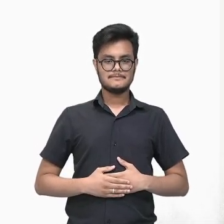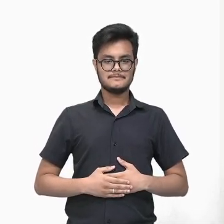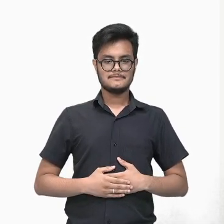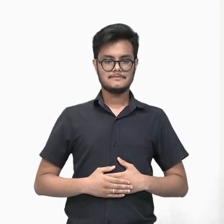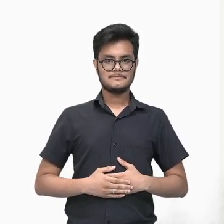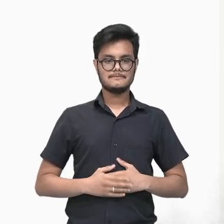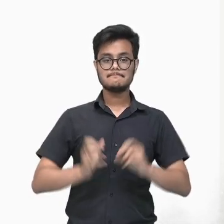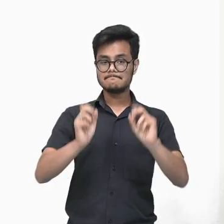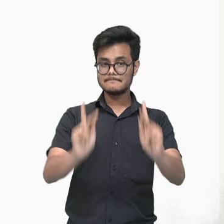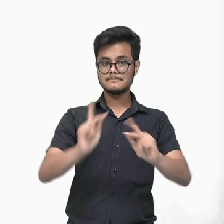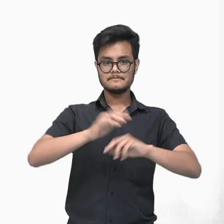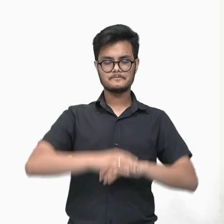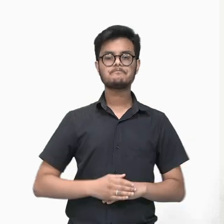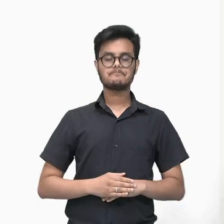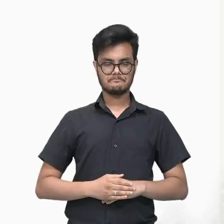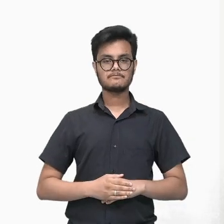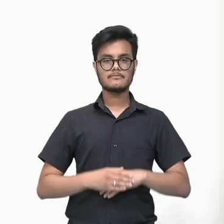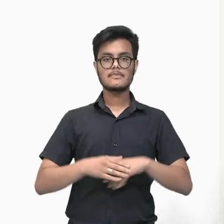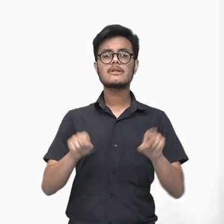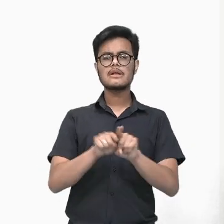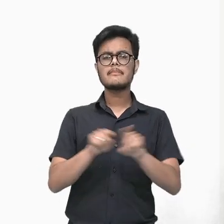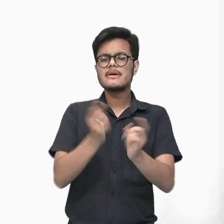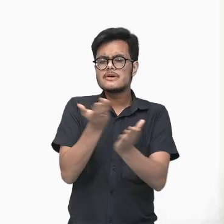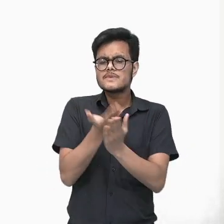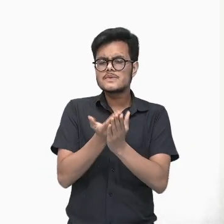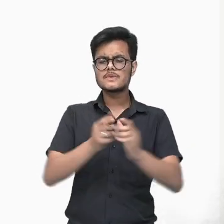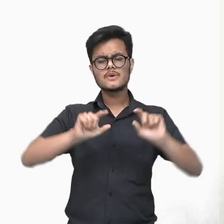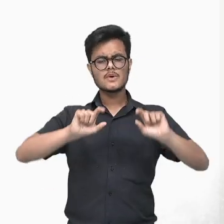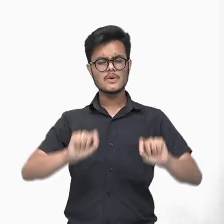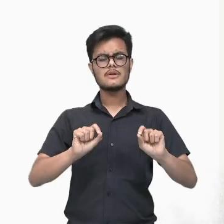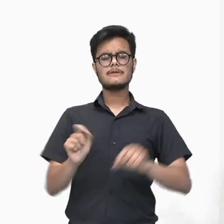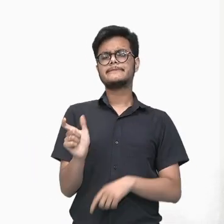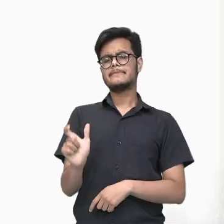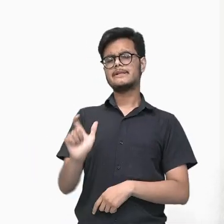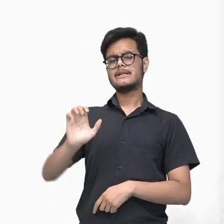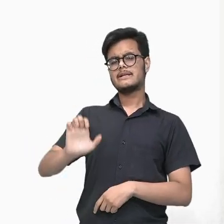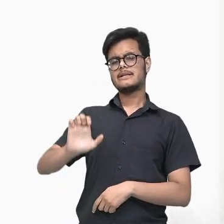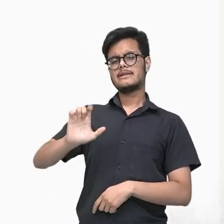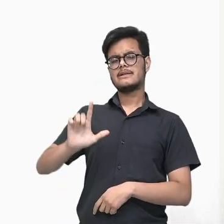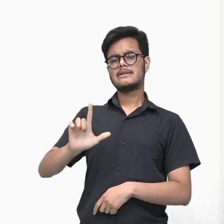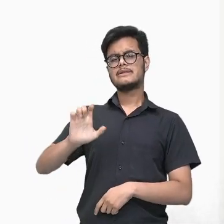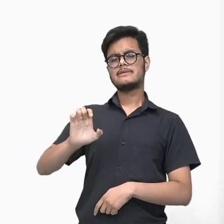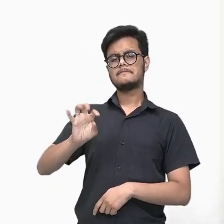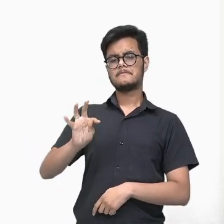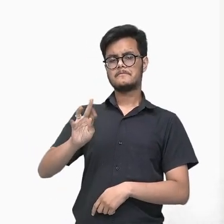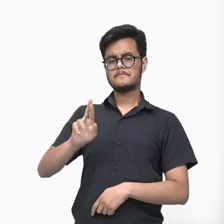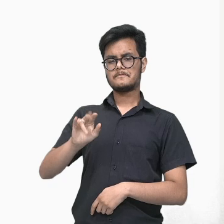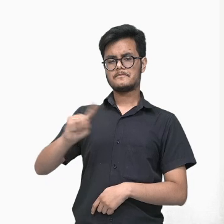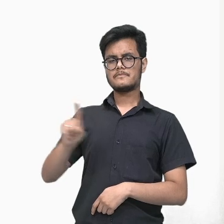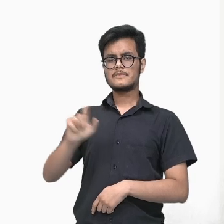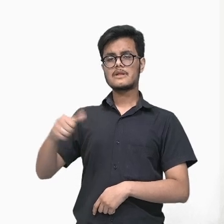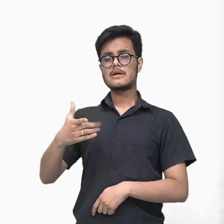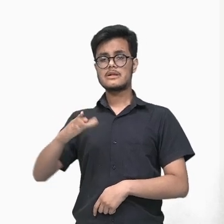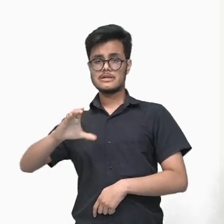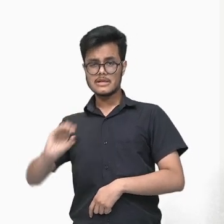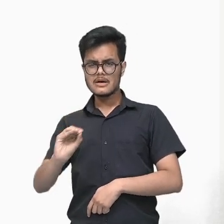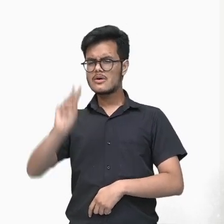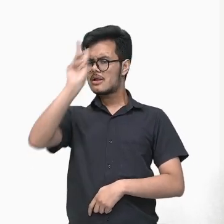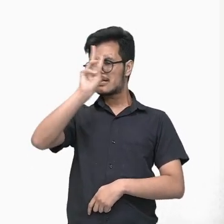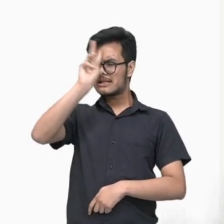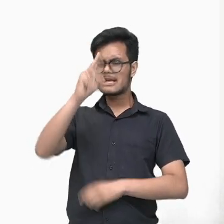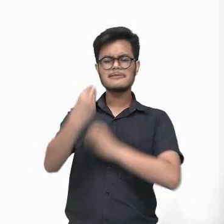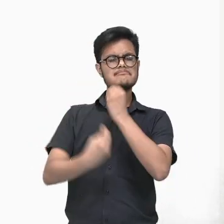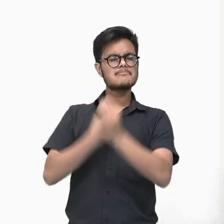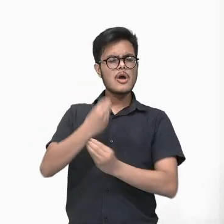Depois disso, nós estudamos a eletrização. Lembram quando falamos que